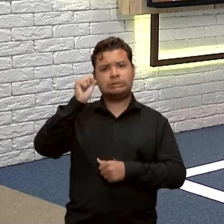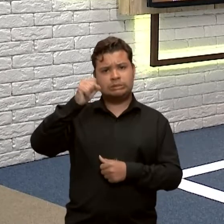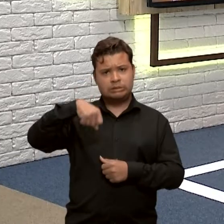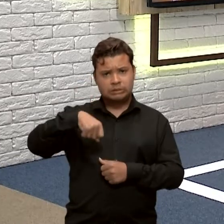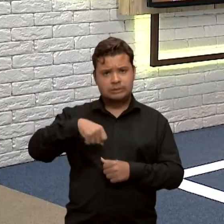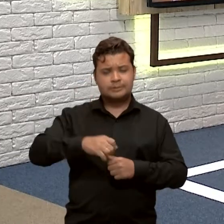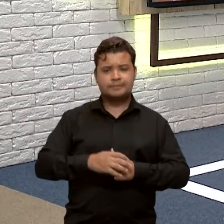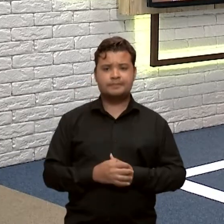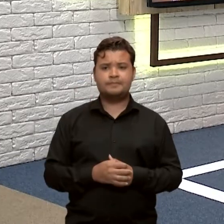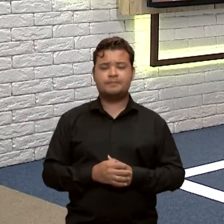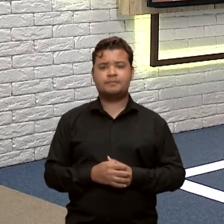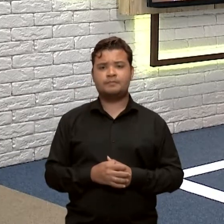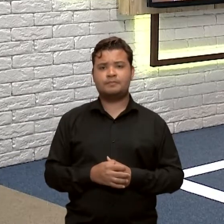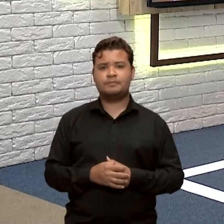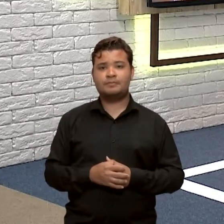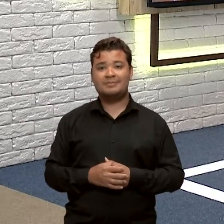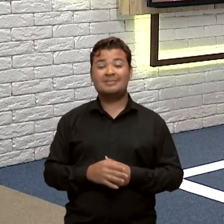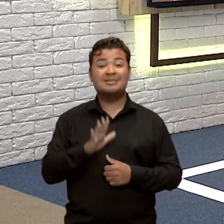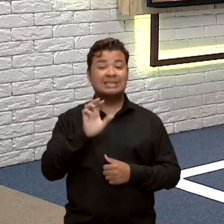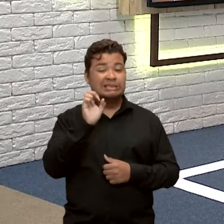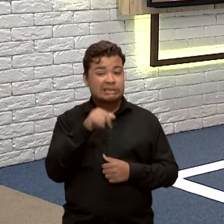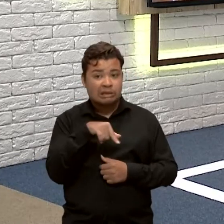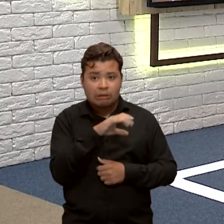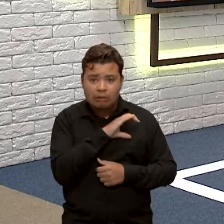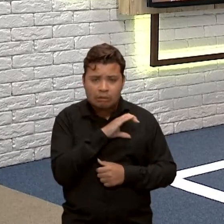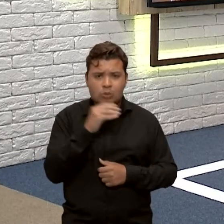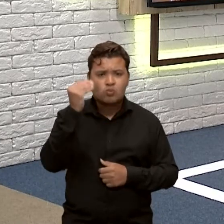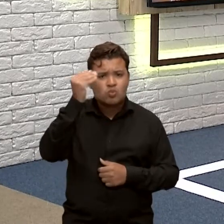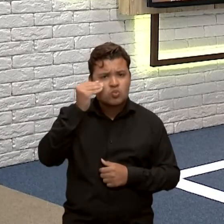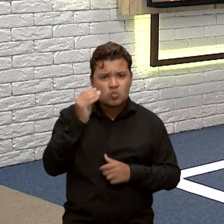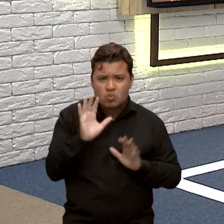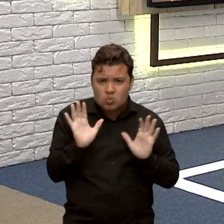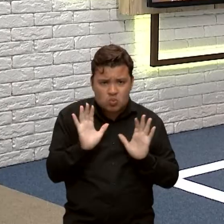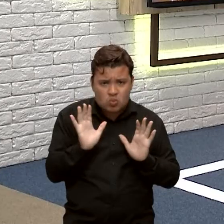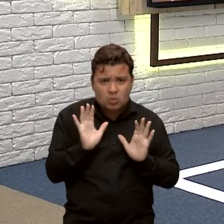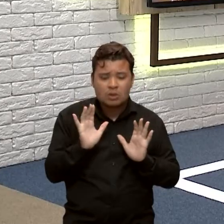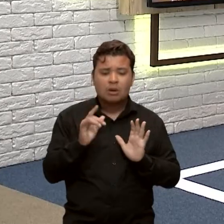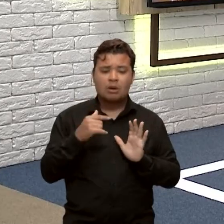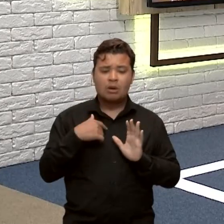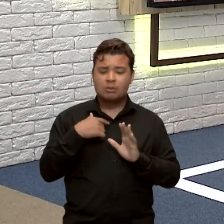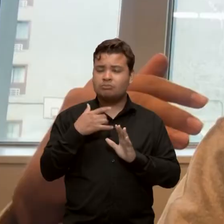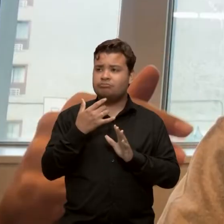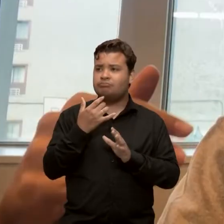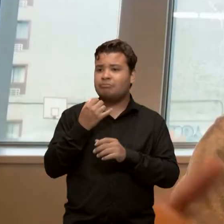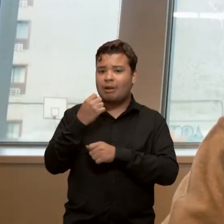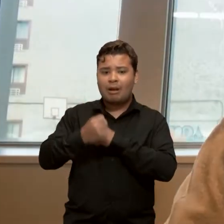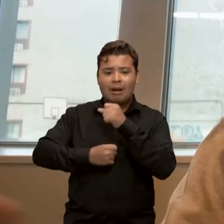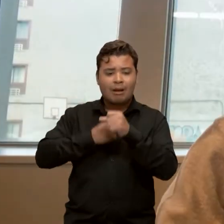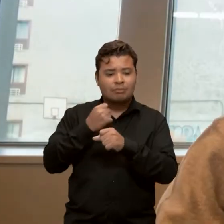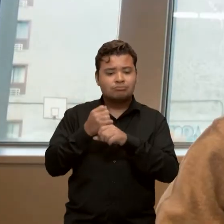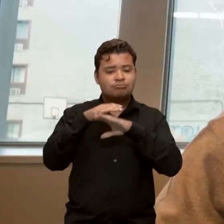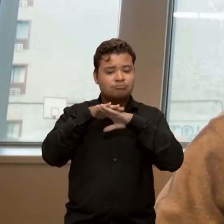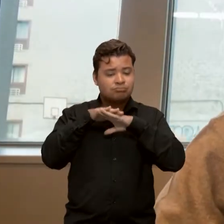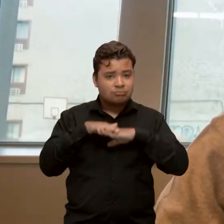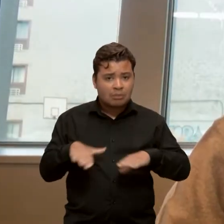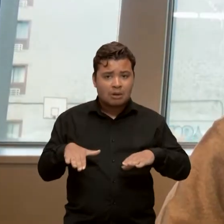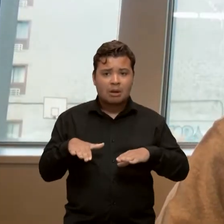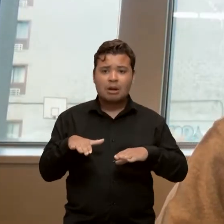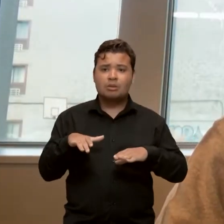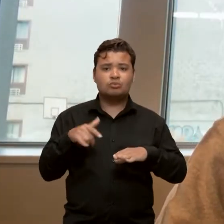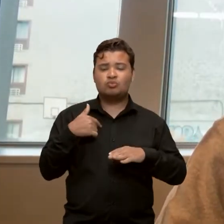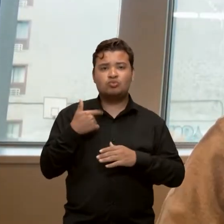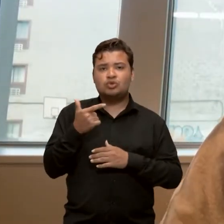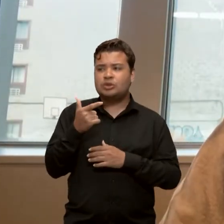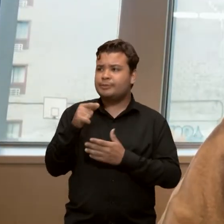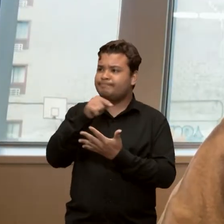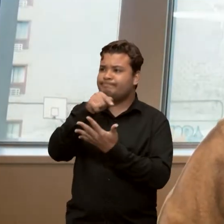Que se eu não tivesse essa experiência aqui, eu terminaria o ano sem ter passado por esses amadurecimentos,